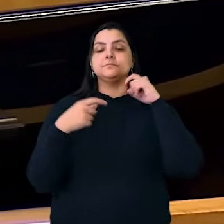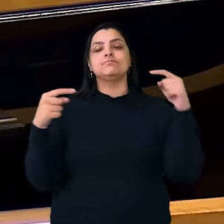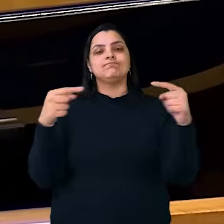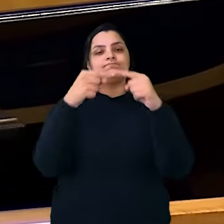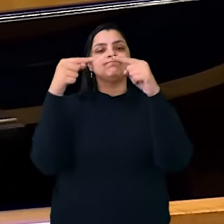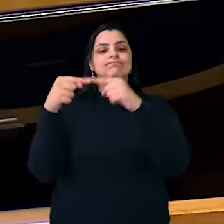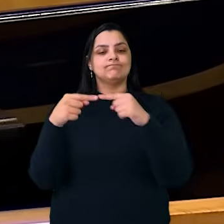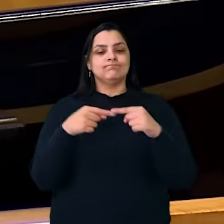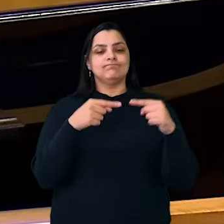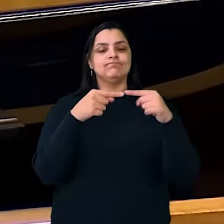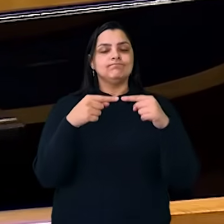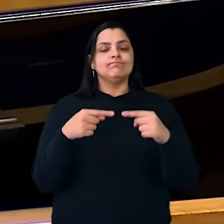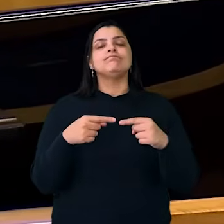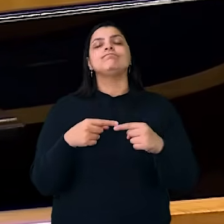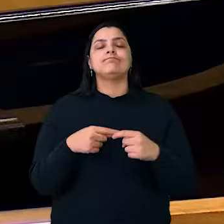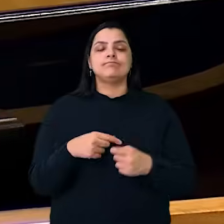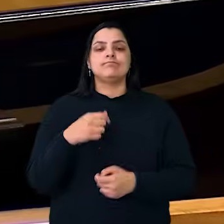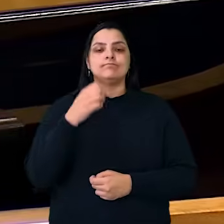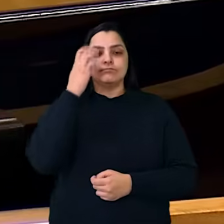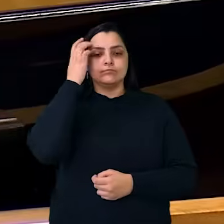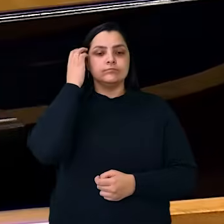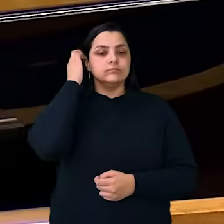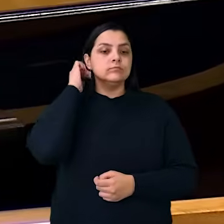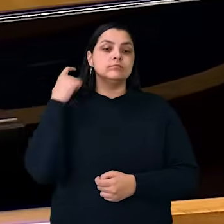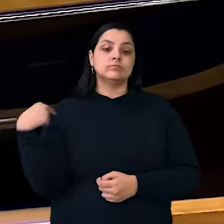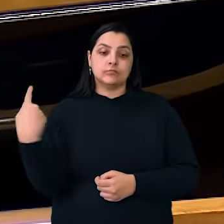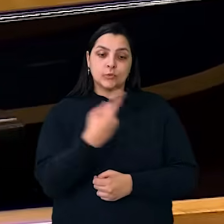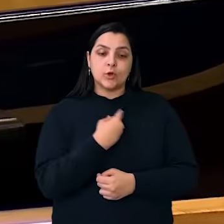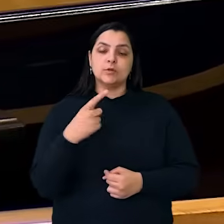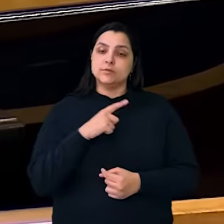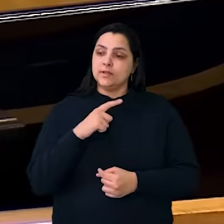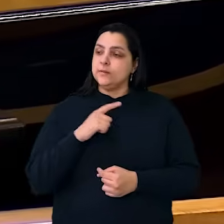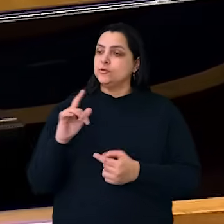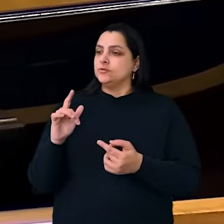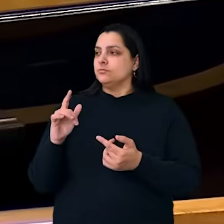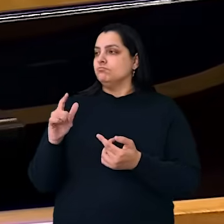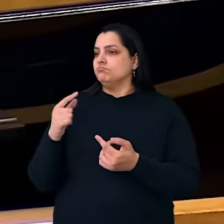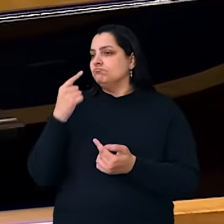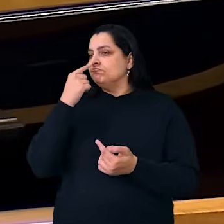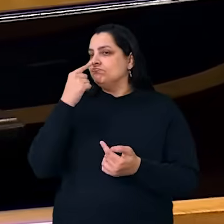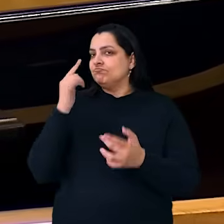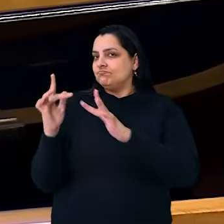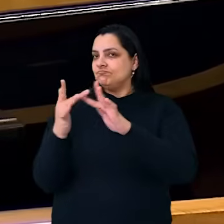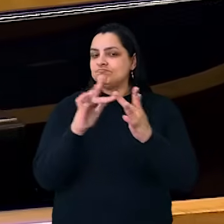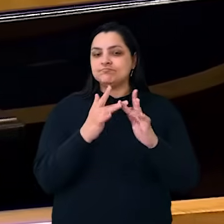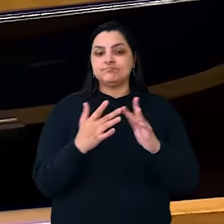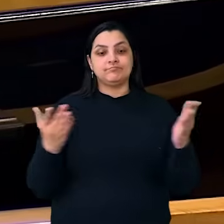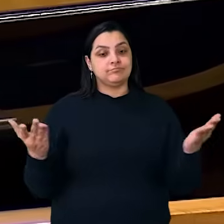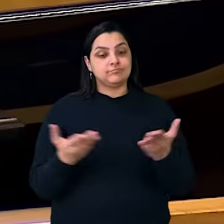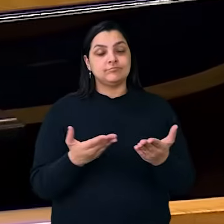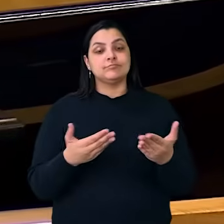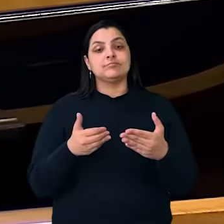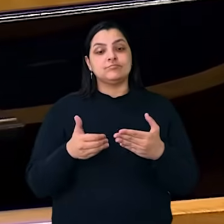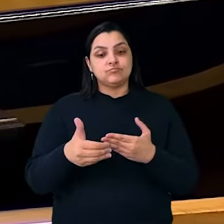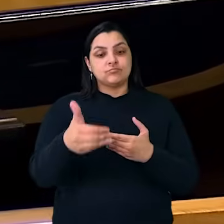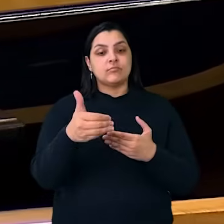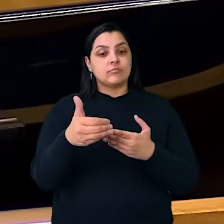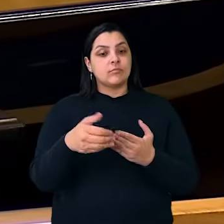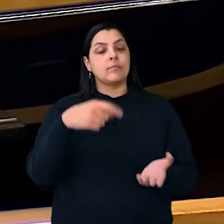uma sintonia bastante afinada entre nós e, a partir de agora, com o sufrágio